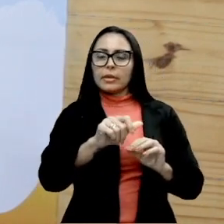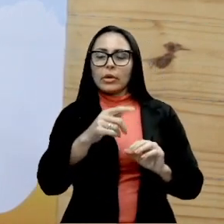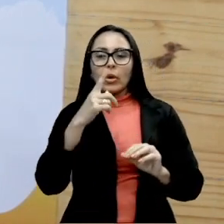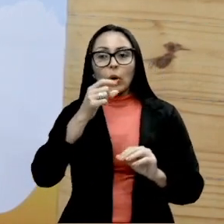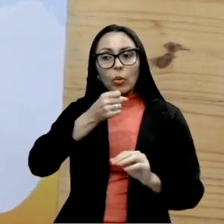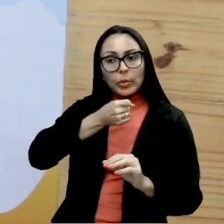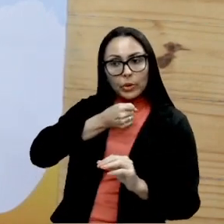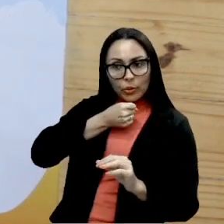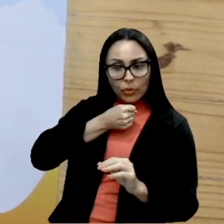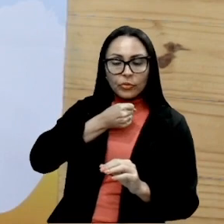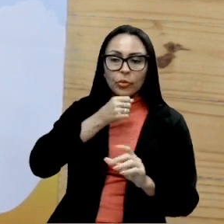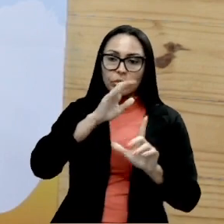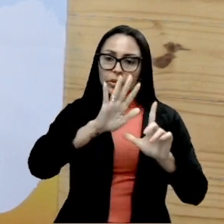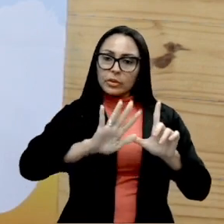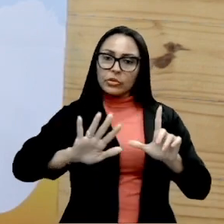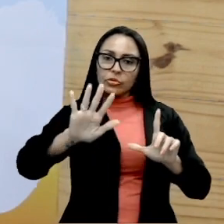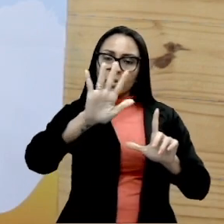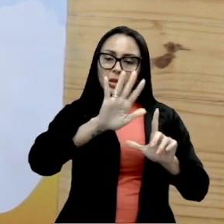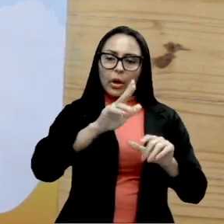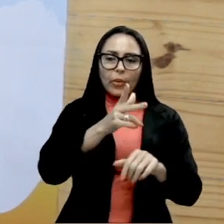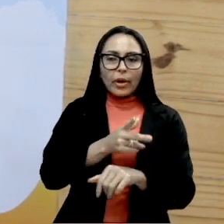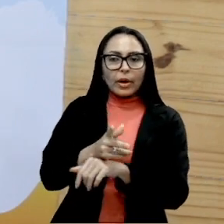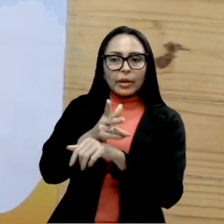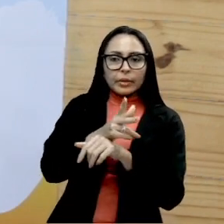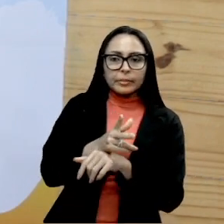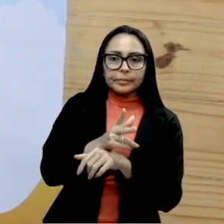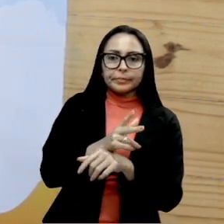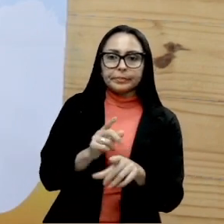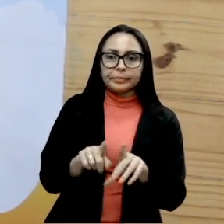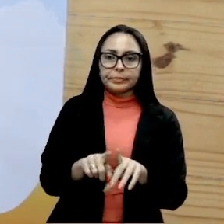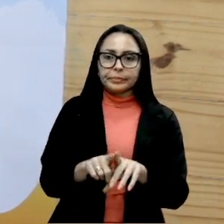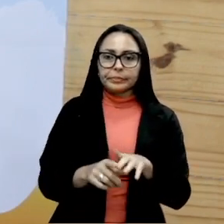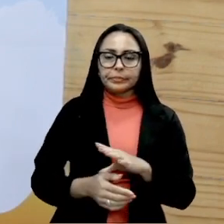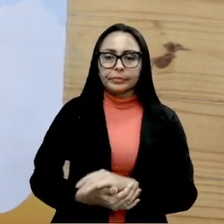digital, com a câmera, com o que tem lá na câmera.